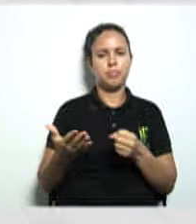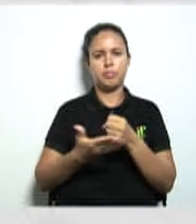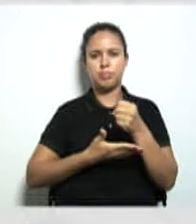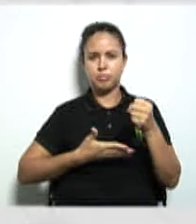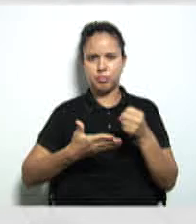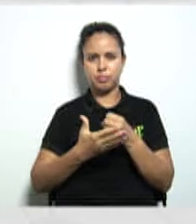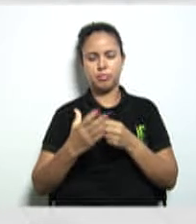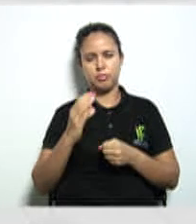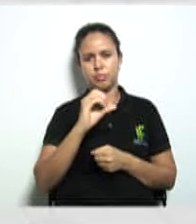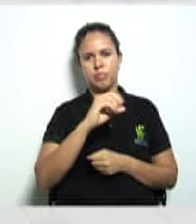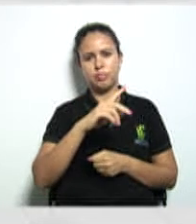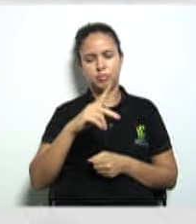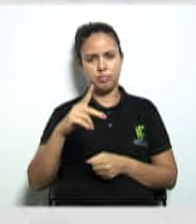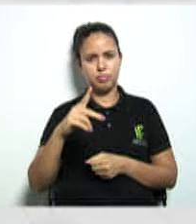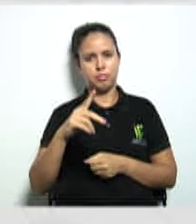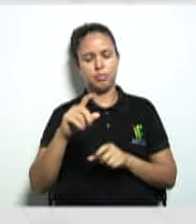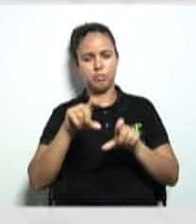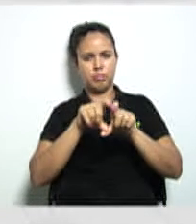se refere?